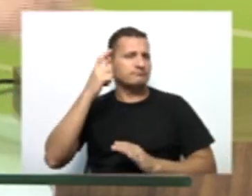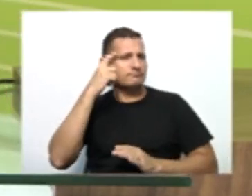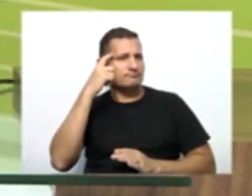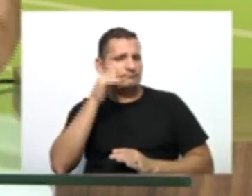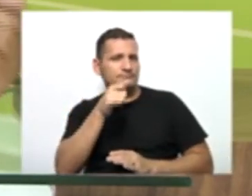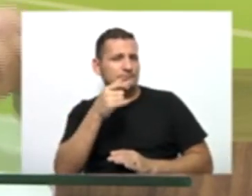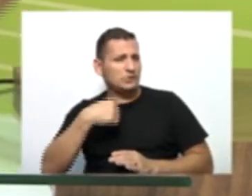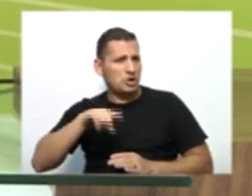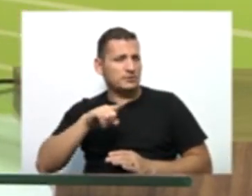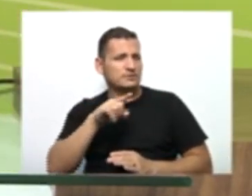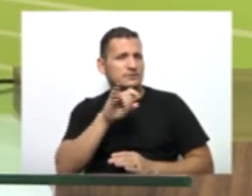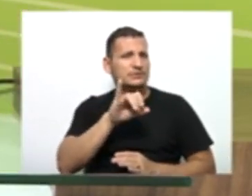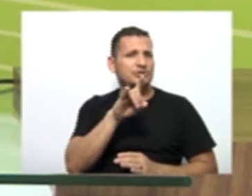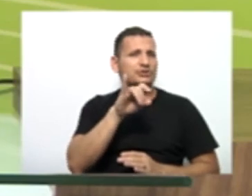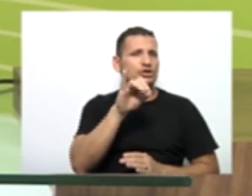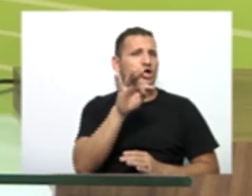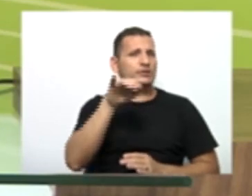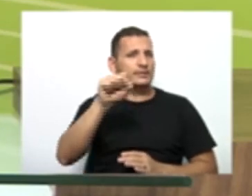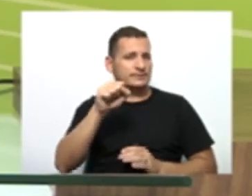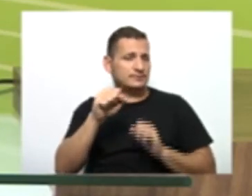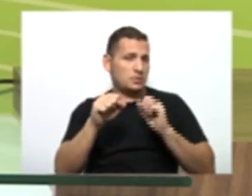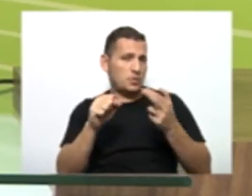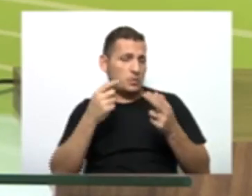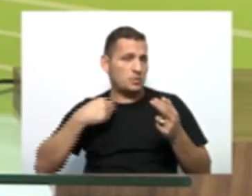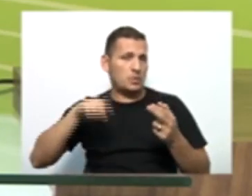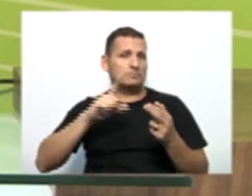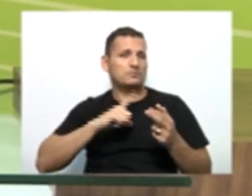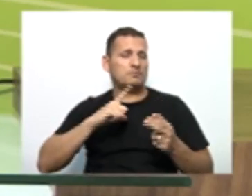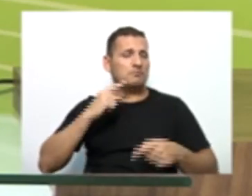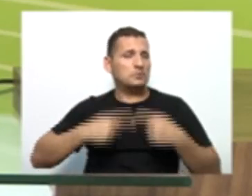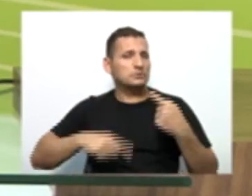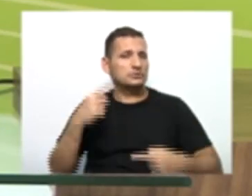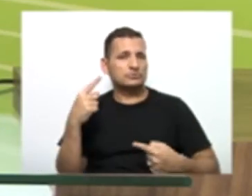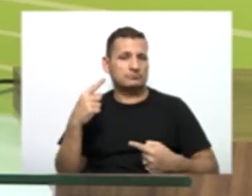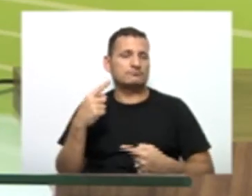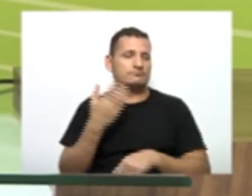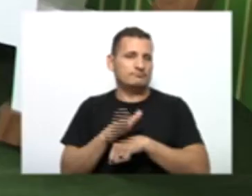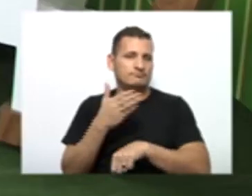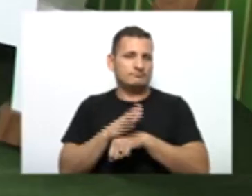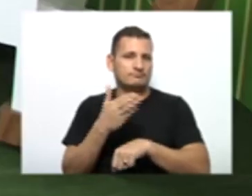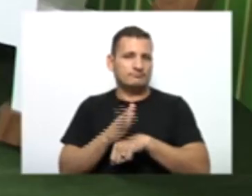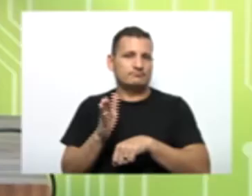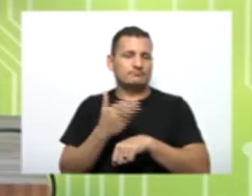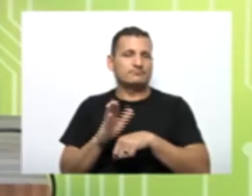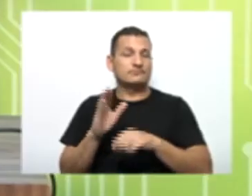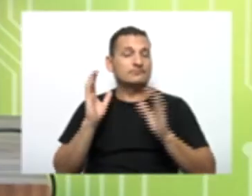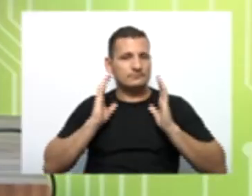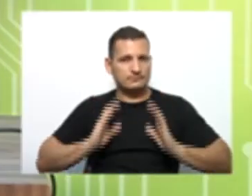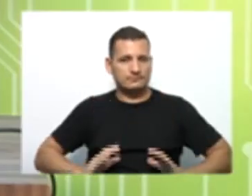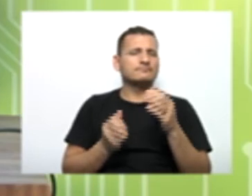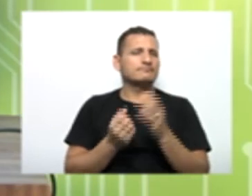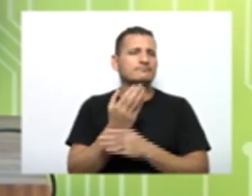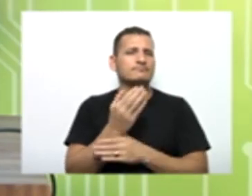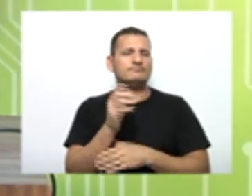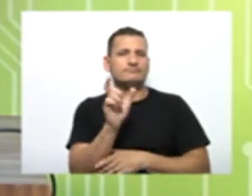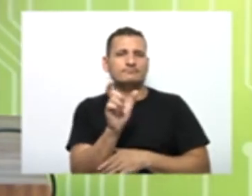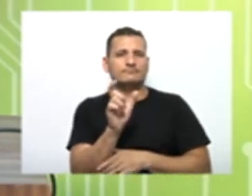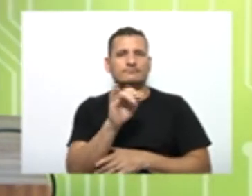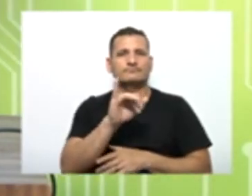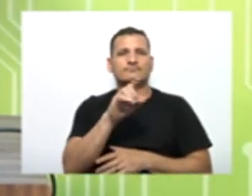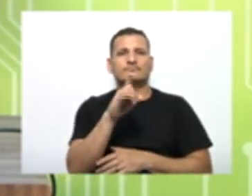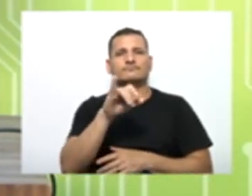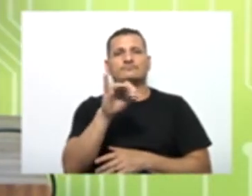carrega já como uma ofensa. Agora imagina que na Grécia Antiga essa palavra, que para nós é uma ofensa, era